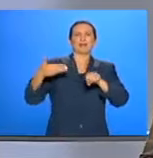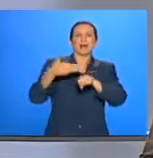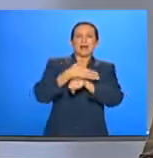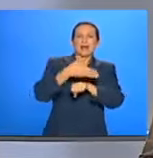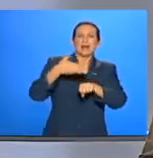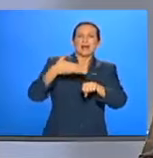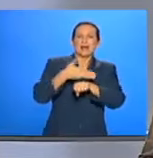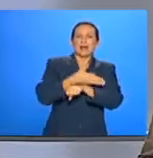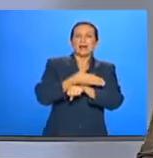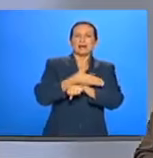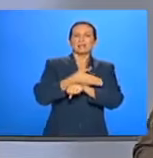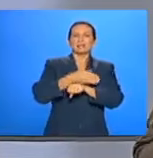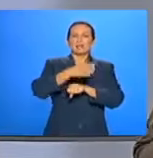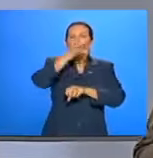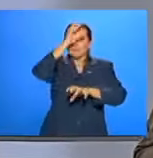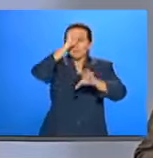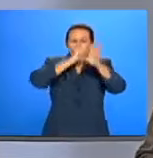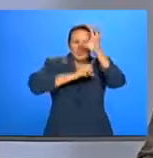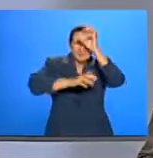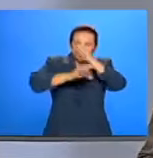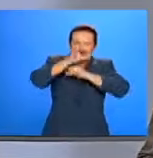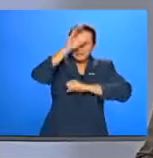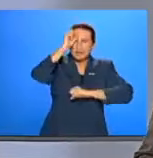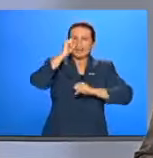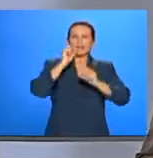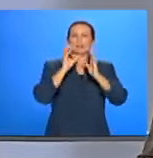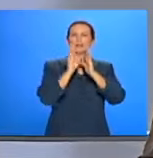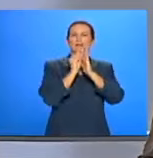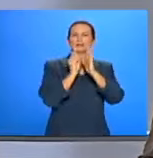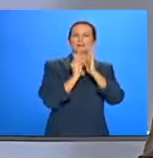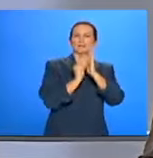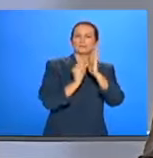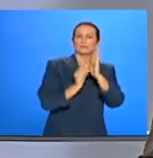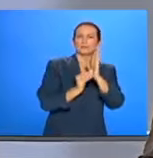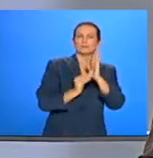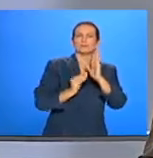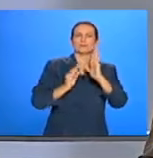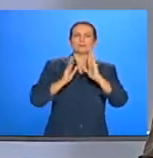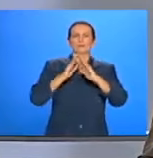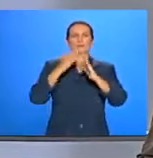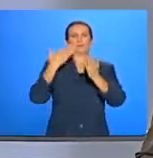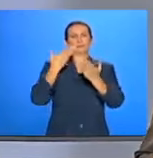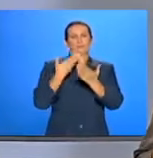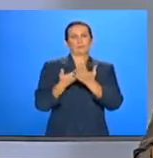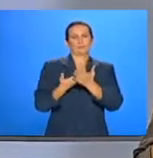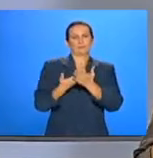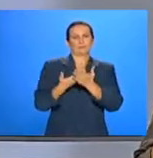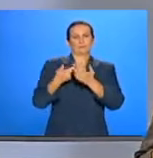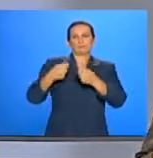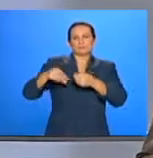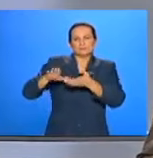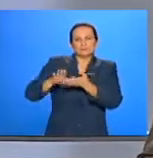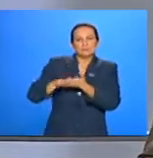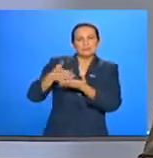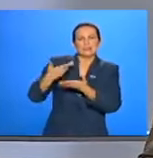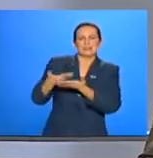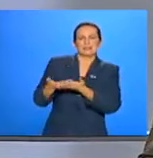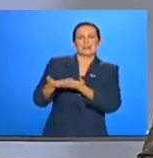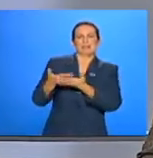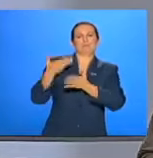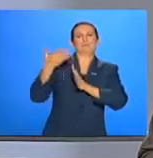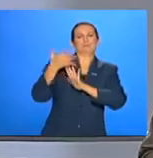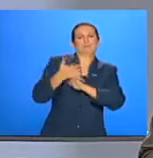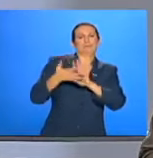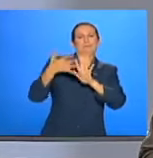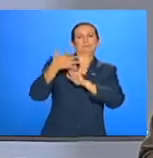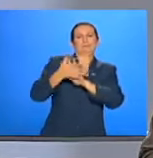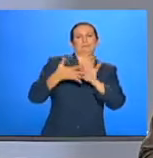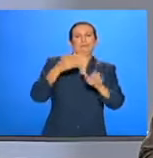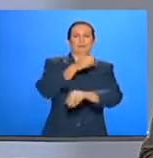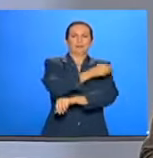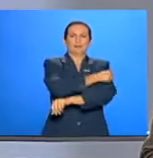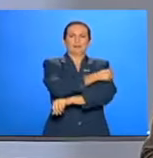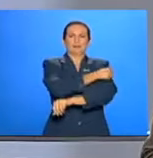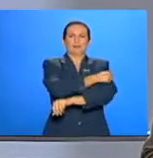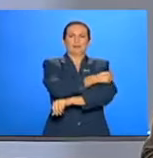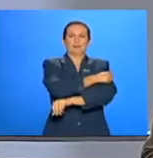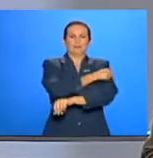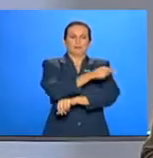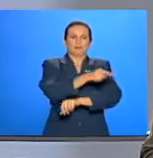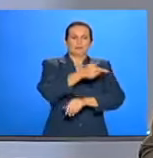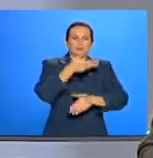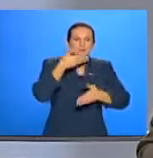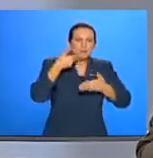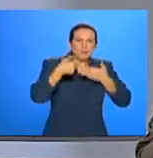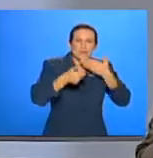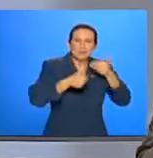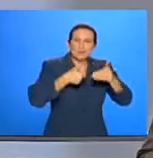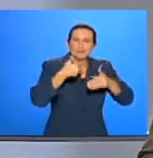conteúdos escolares. Dessa maneira, a presença desses profissionais vai contribuir para a melhoria do